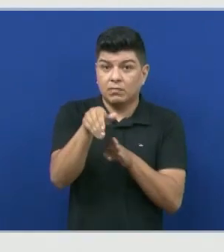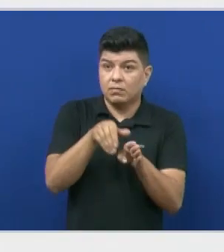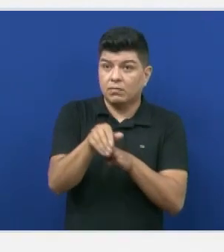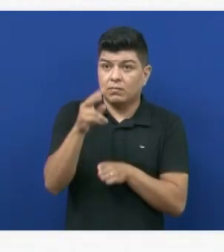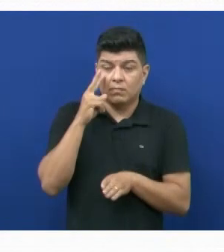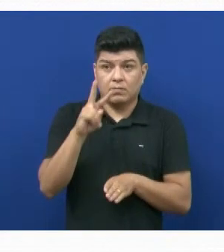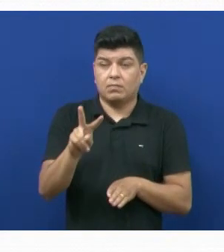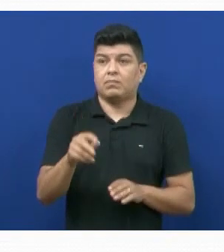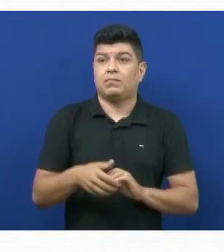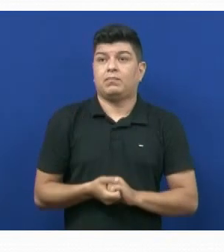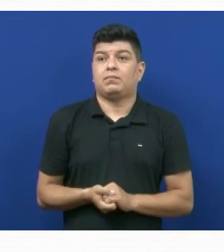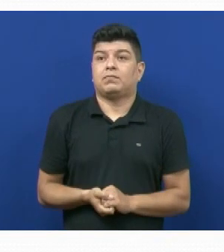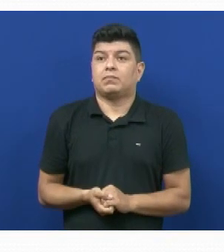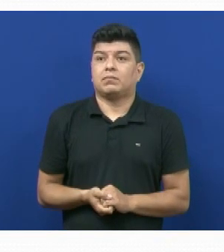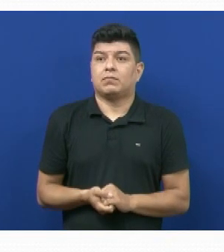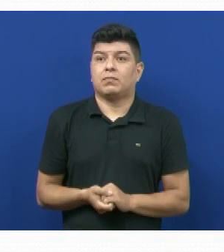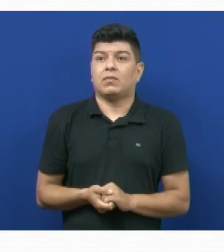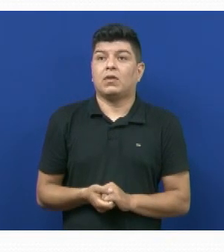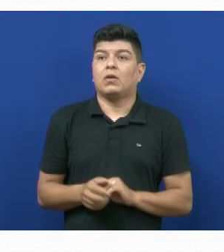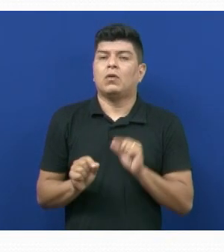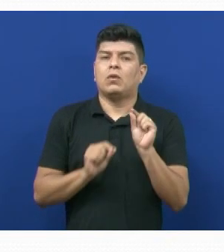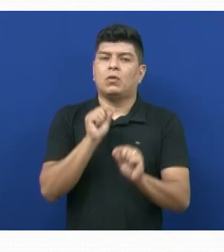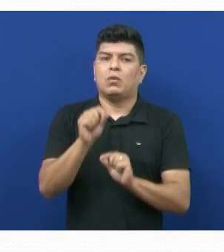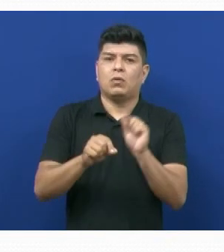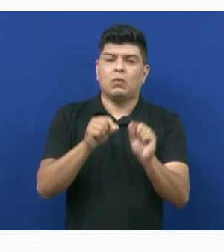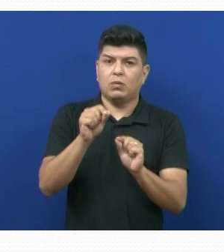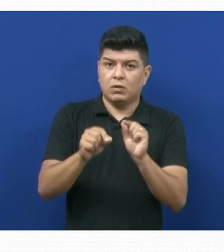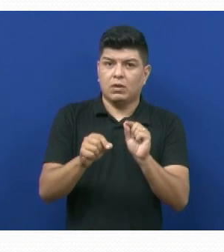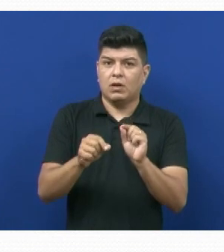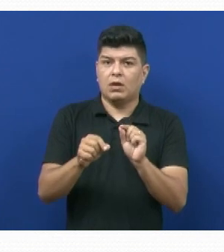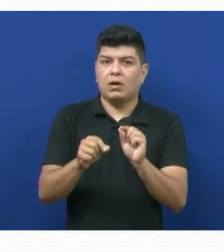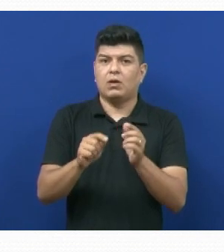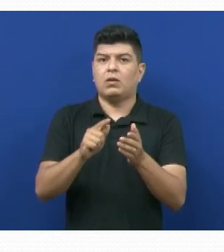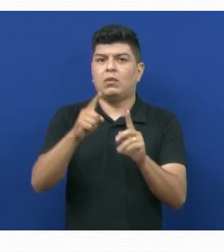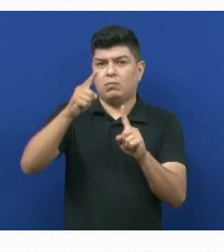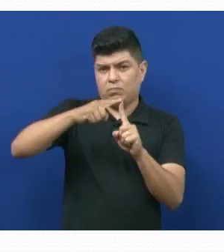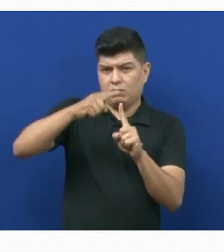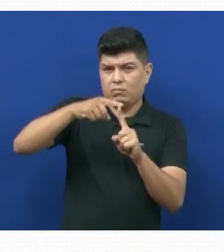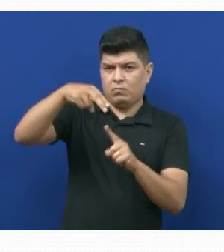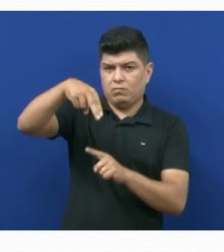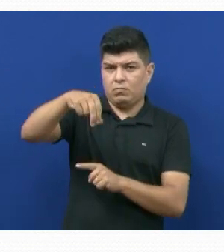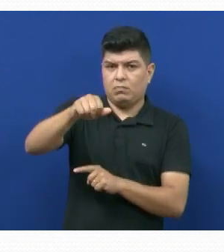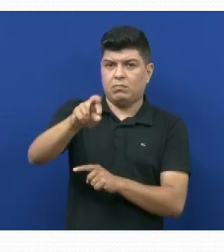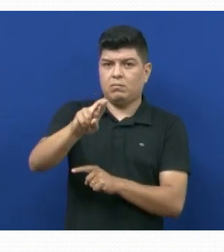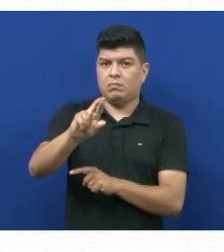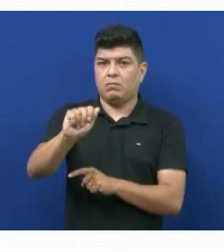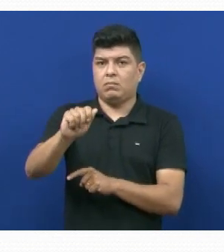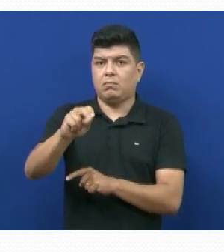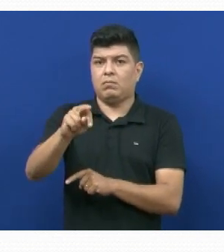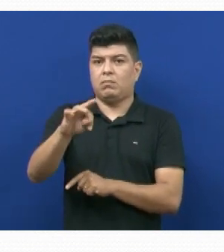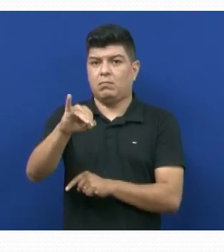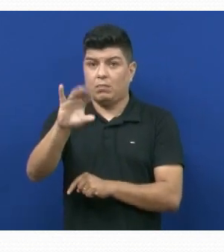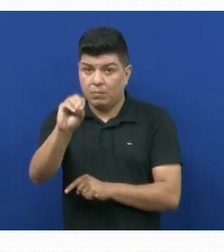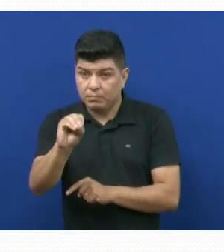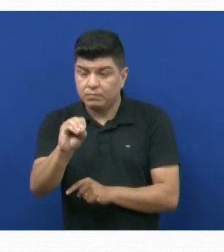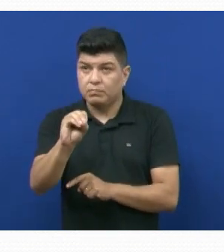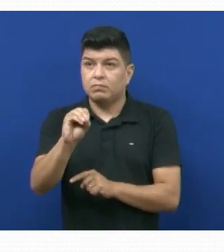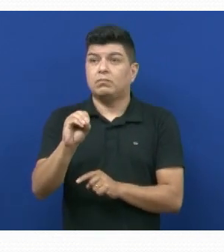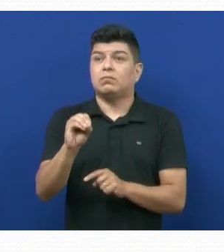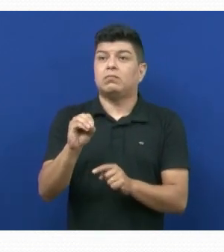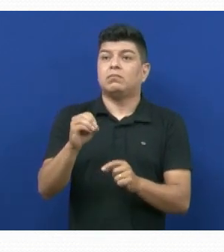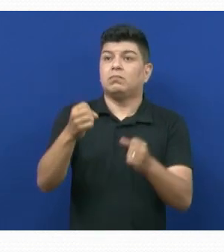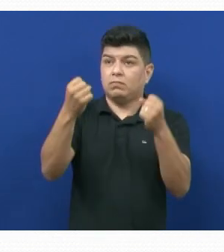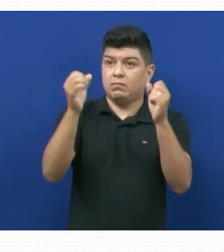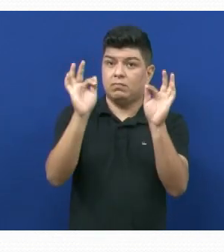mais adiante. O que é, então, um tipo textual narrativo? A narração, gente, ela